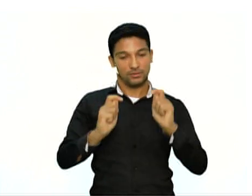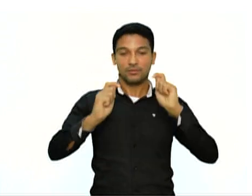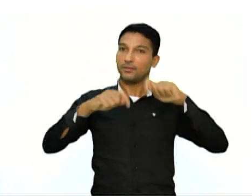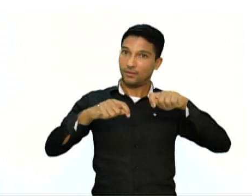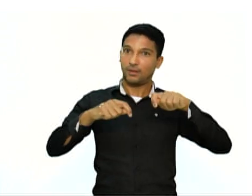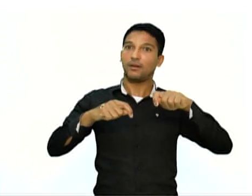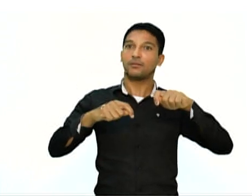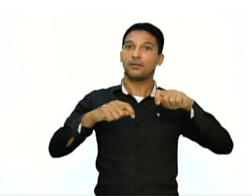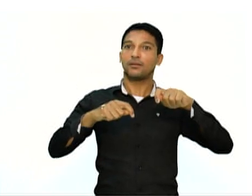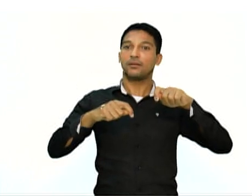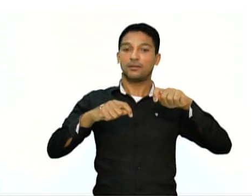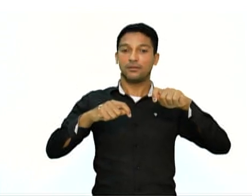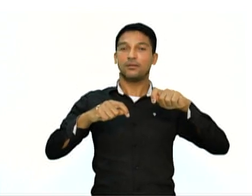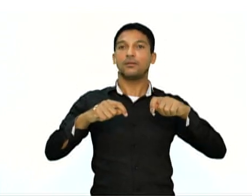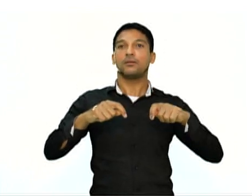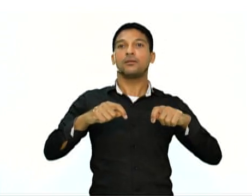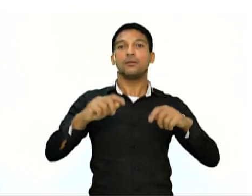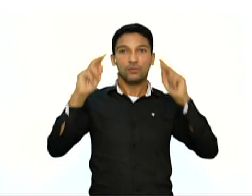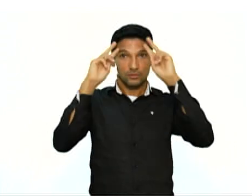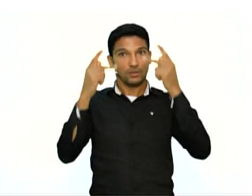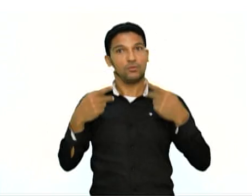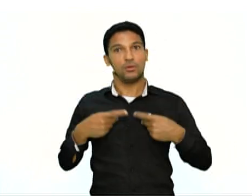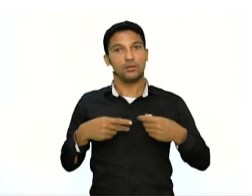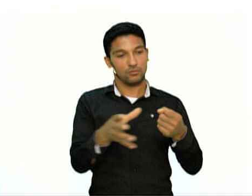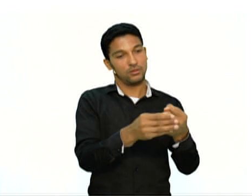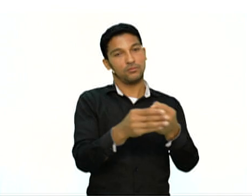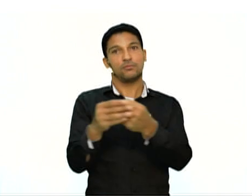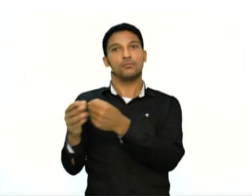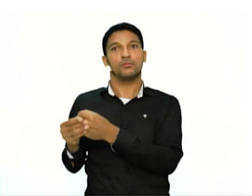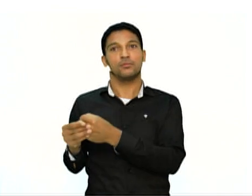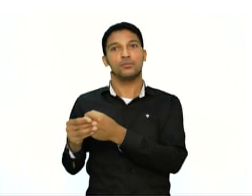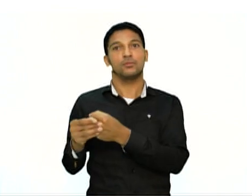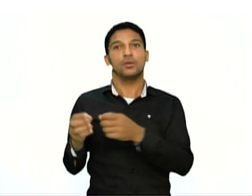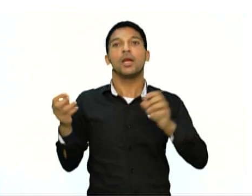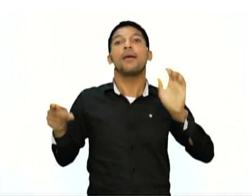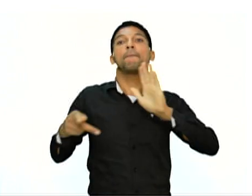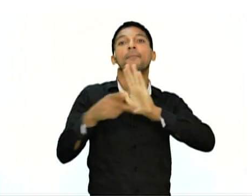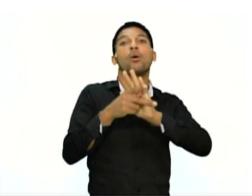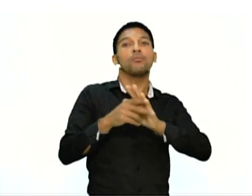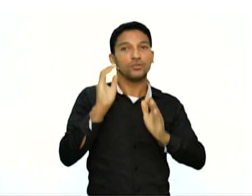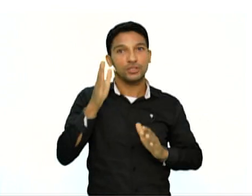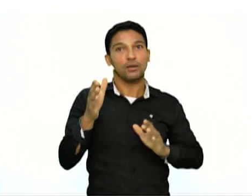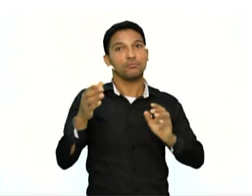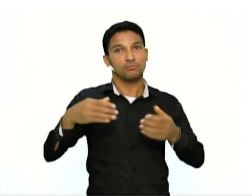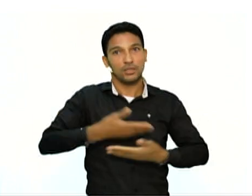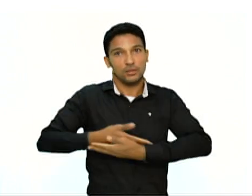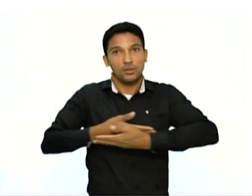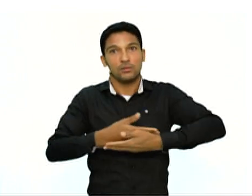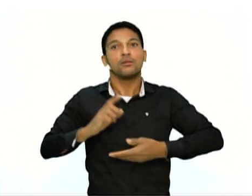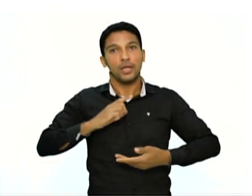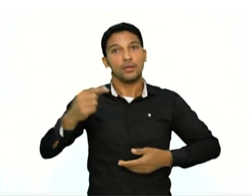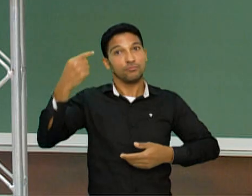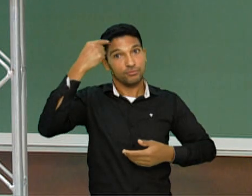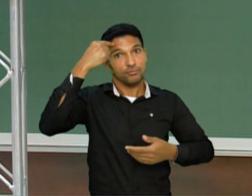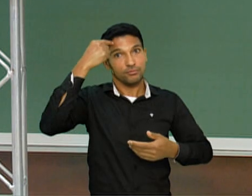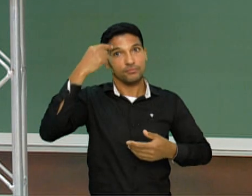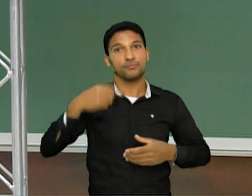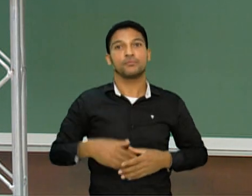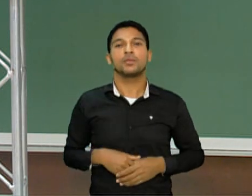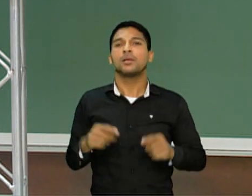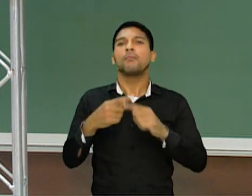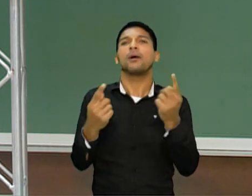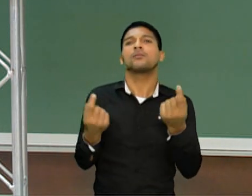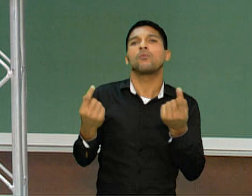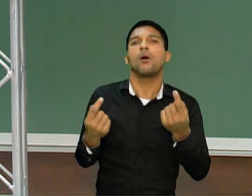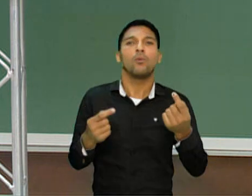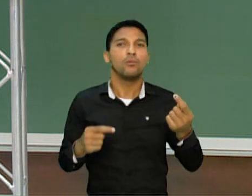humano os outros conhecimentos. Então é preciso discernir qual é a ideia inata, qual é a ideia que não é inata.